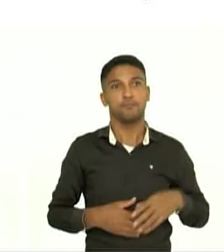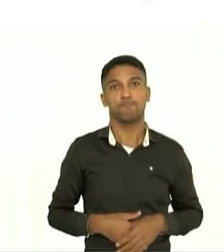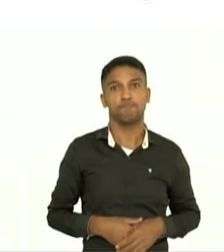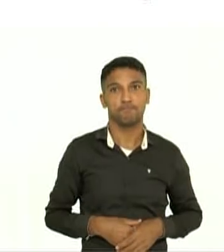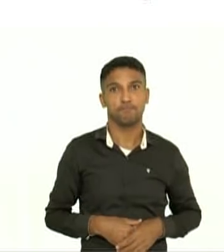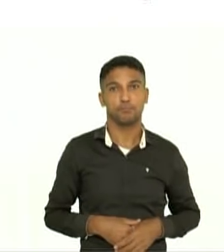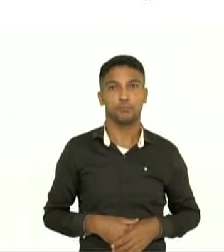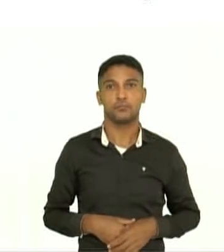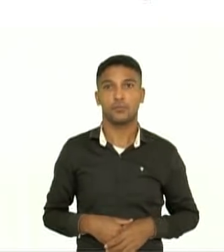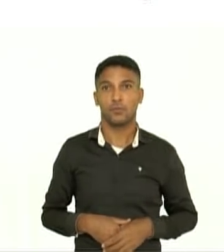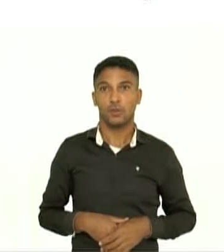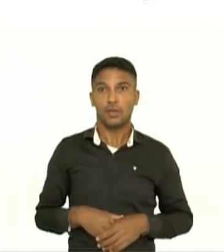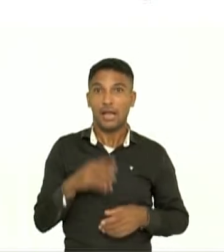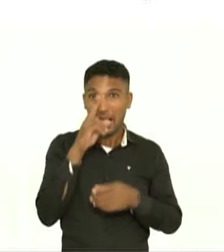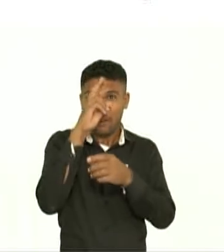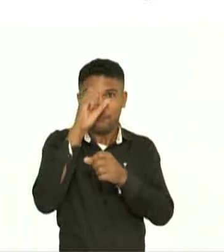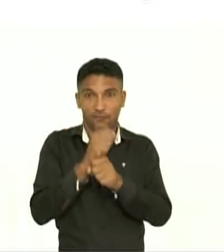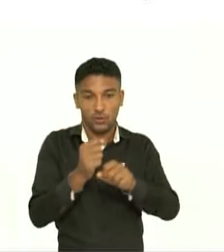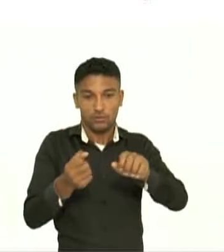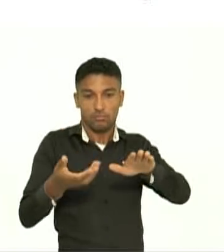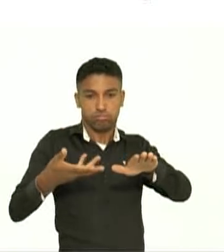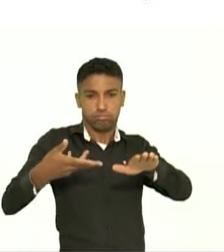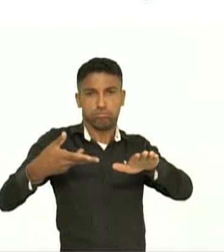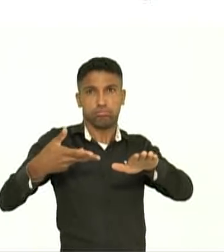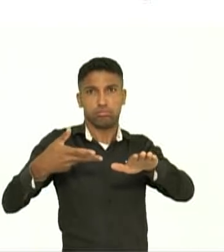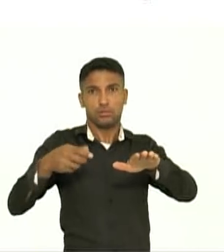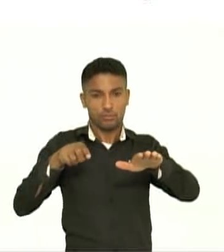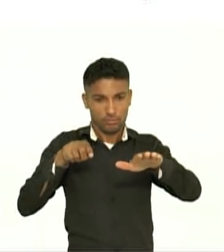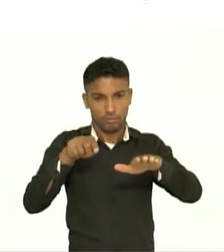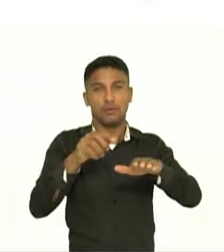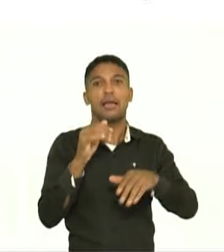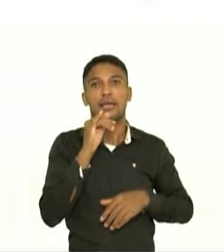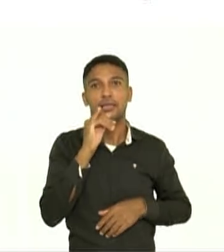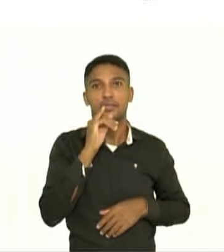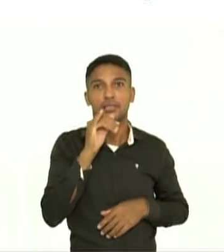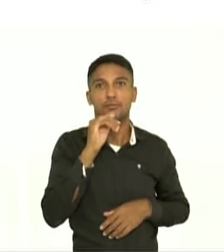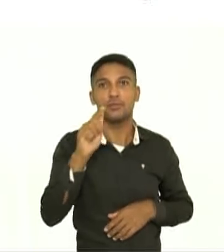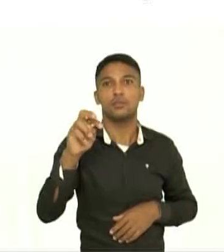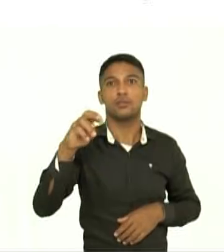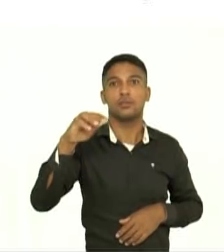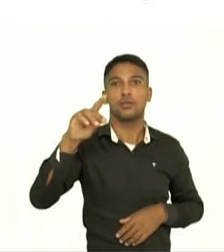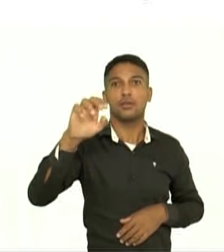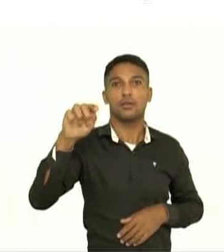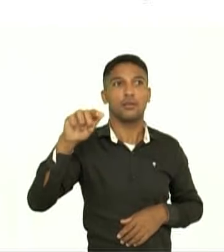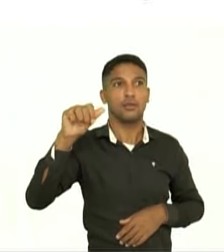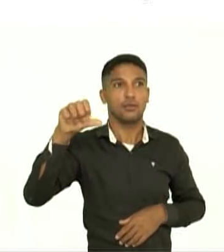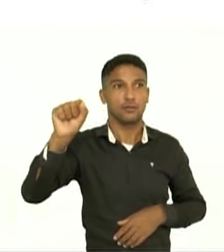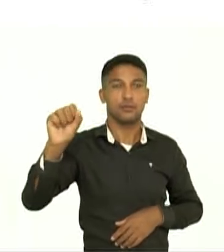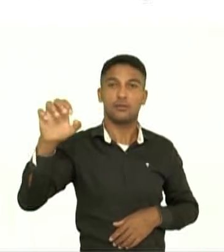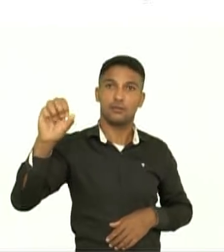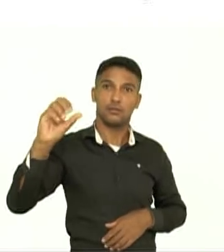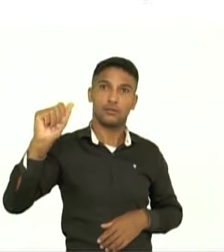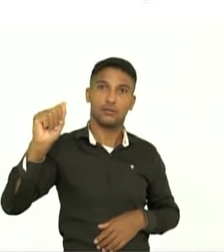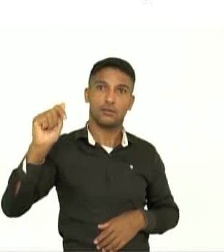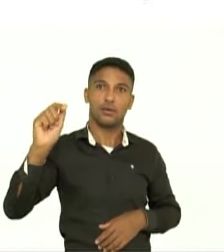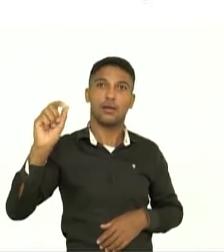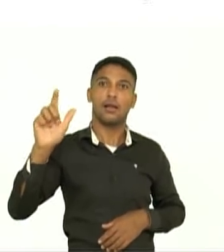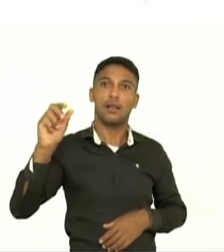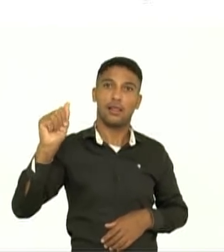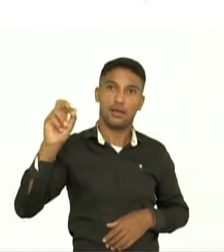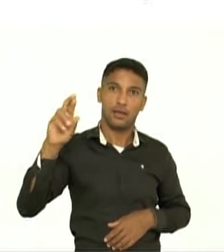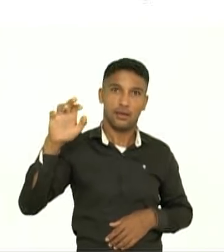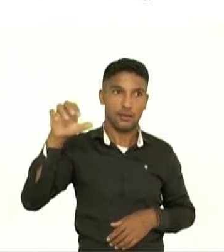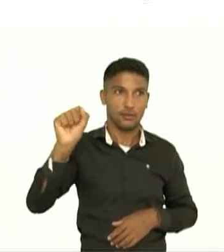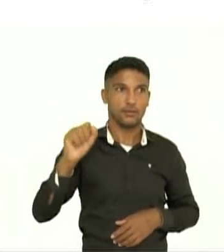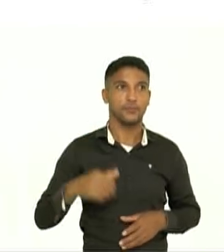grandezas vetoriais. A massa e o empuxo são exemplos de grandezas escalares. E olha a afirmação do Pedro, o